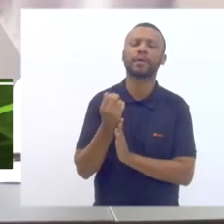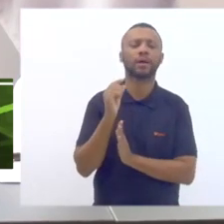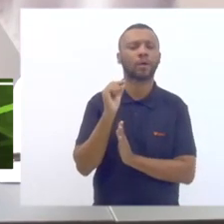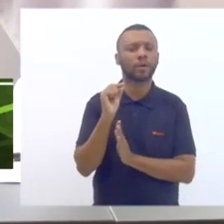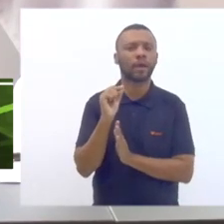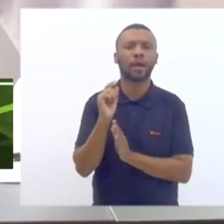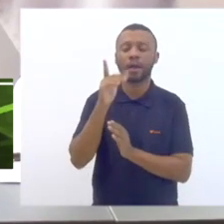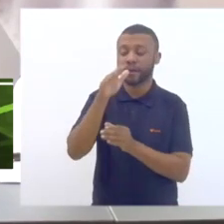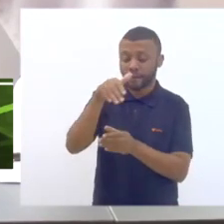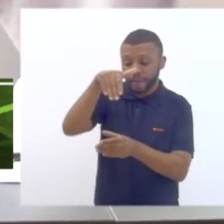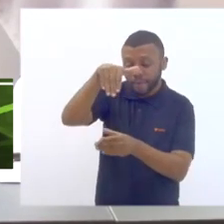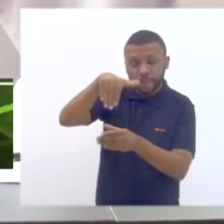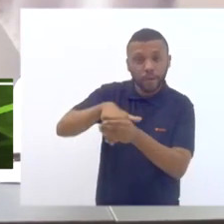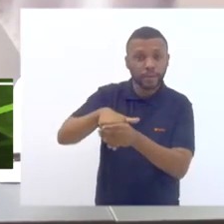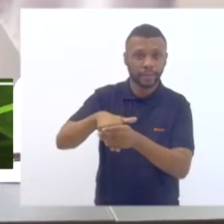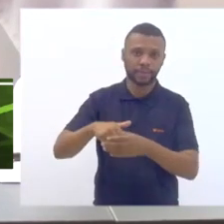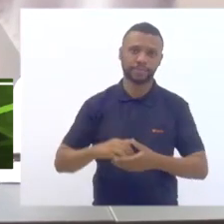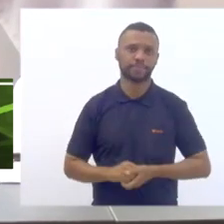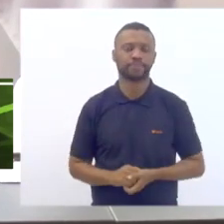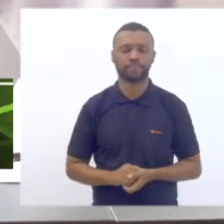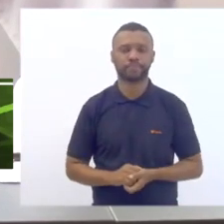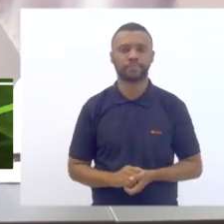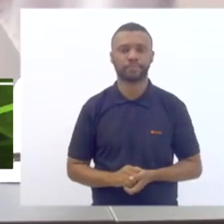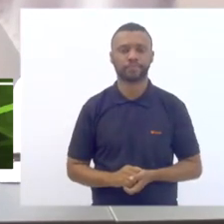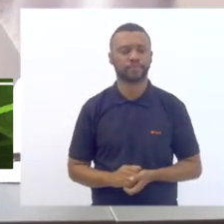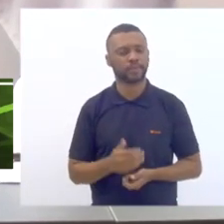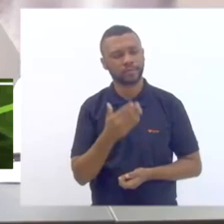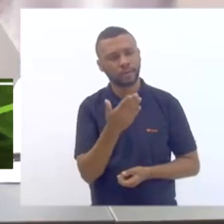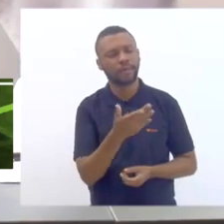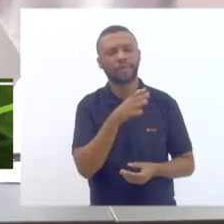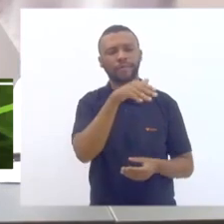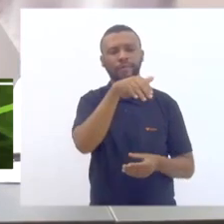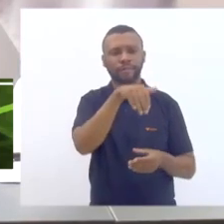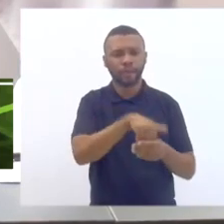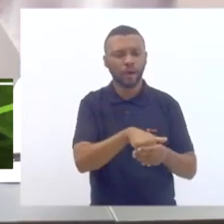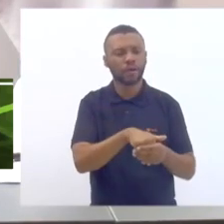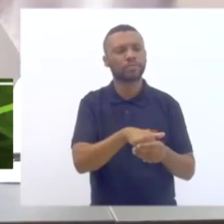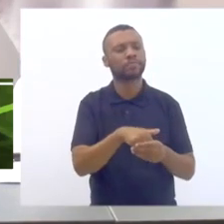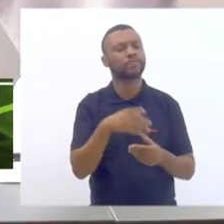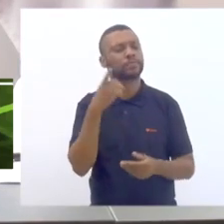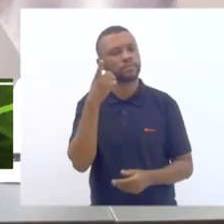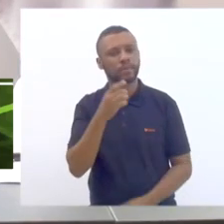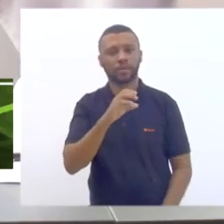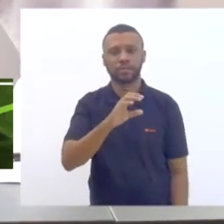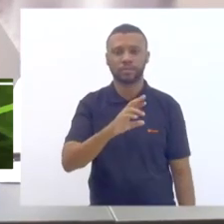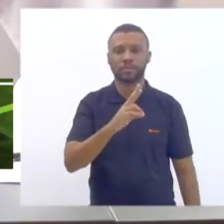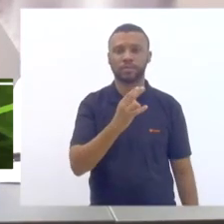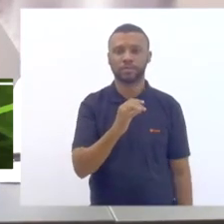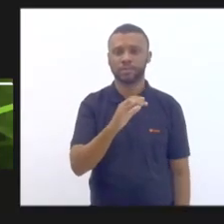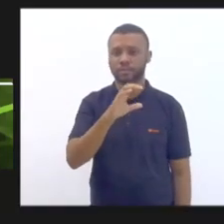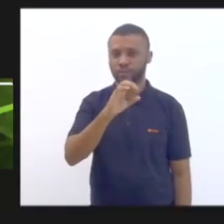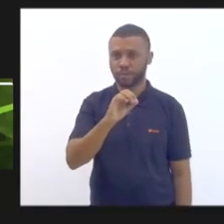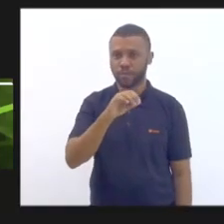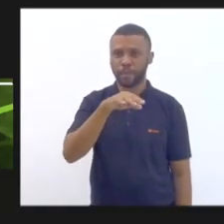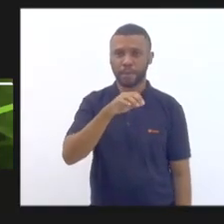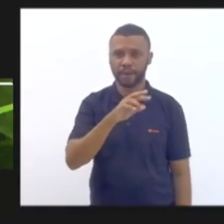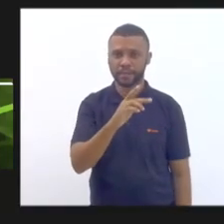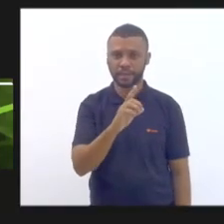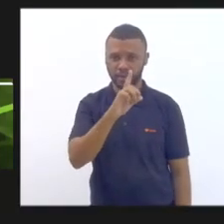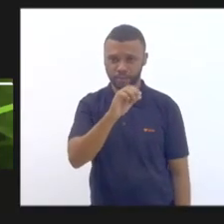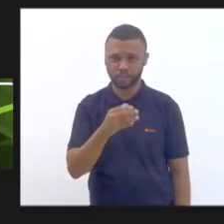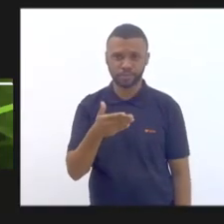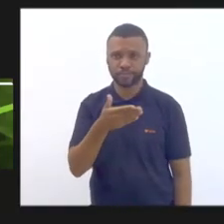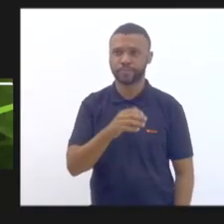proceder à votação. Como voto, deputado Chico Machado. Senhor